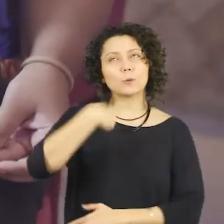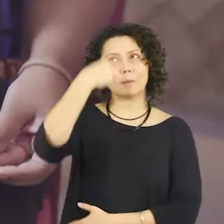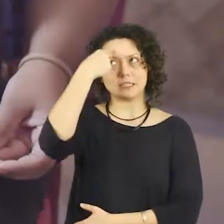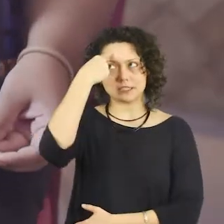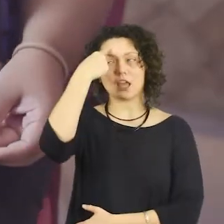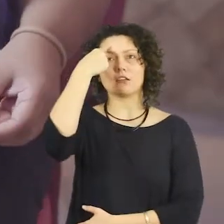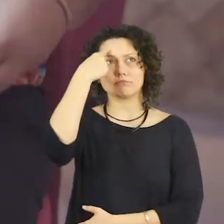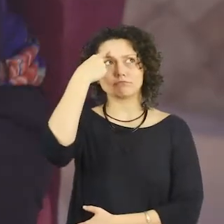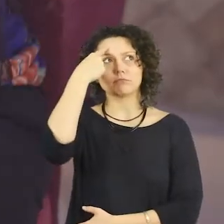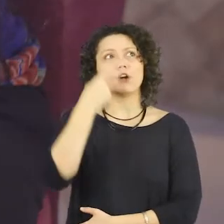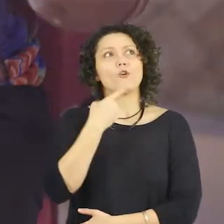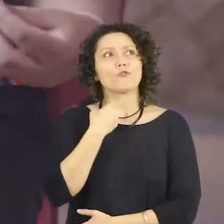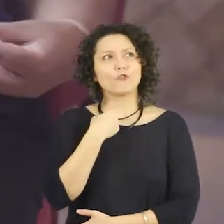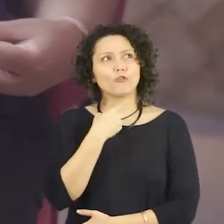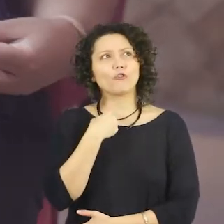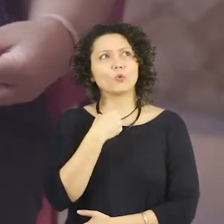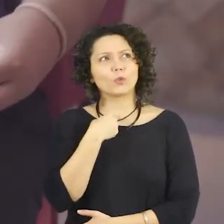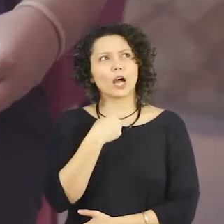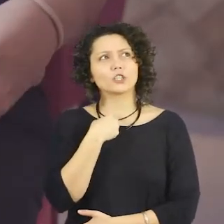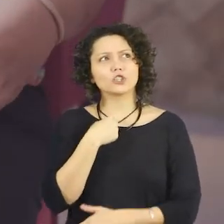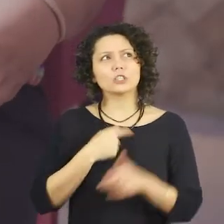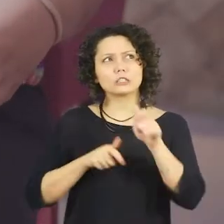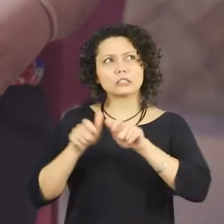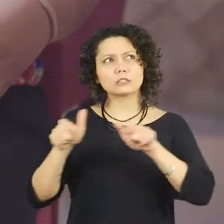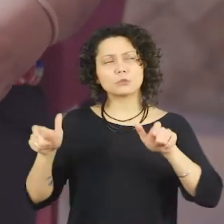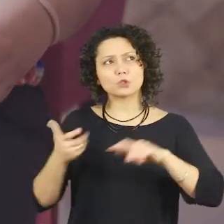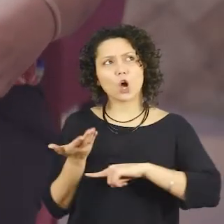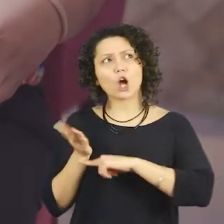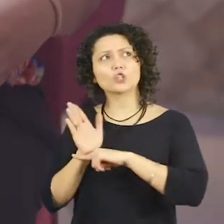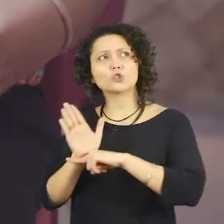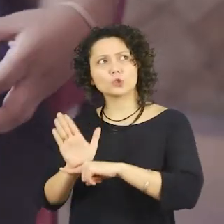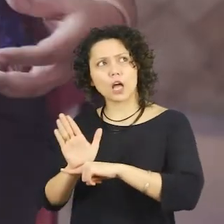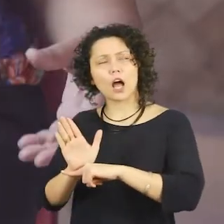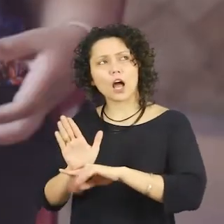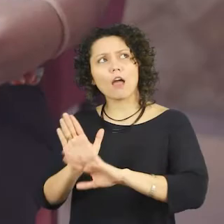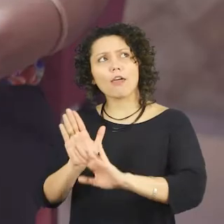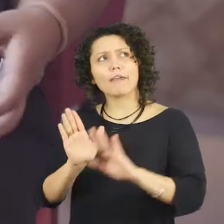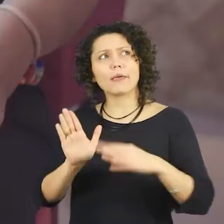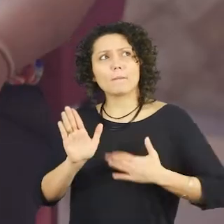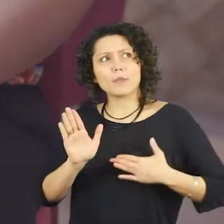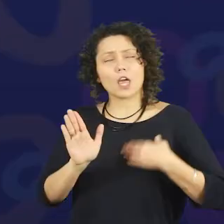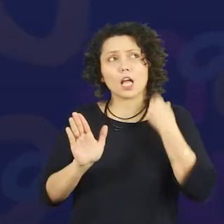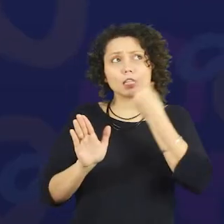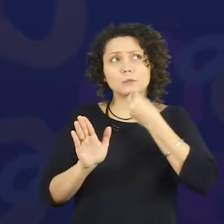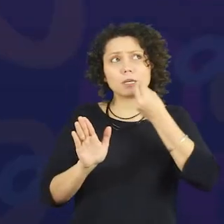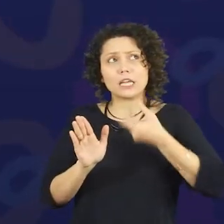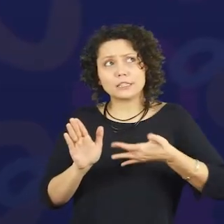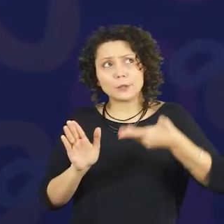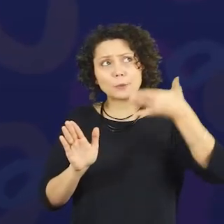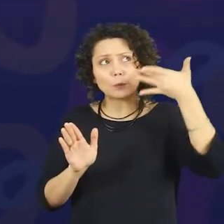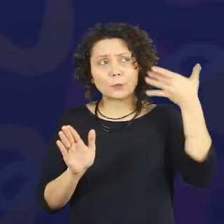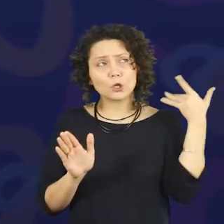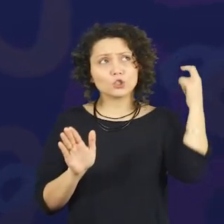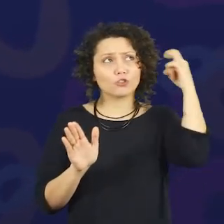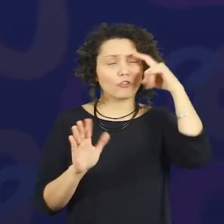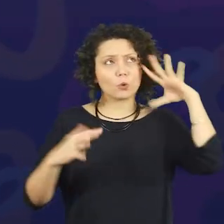essa conexão de vontade de ajudar o outro com o que eu já vivenciei de dificuldade.